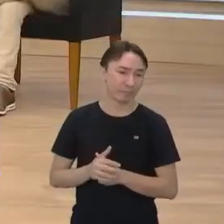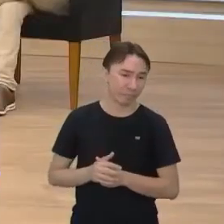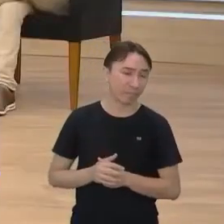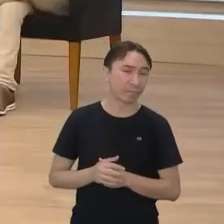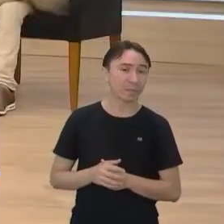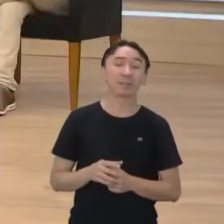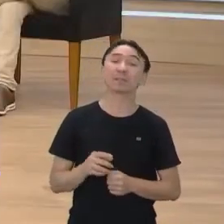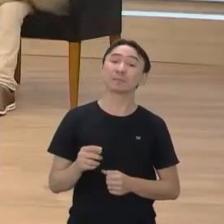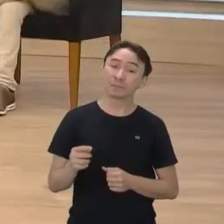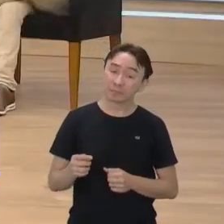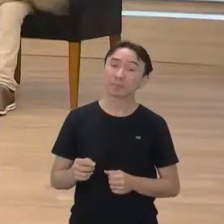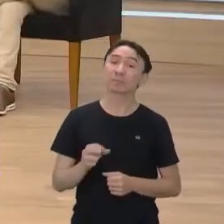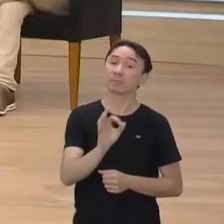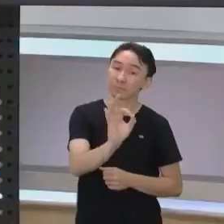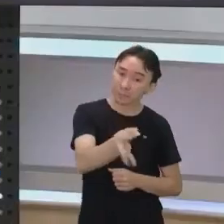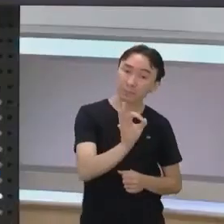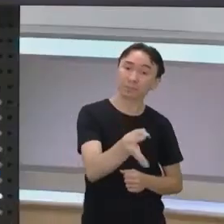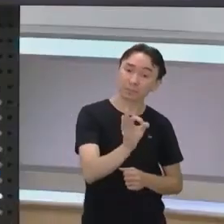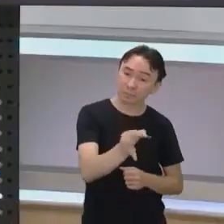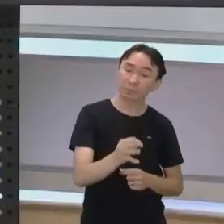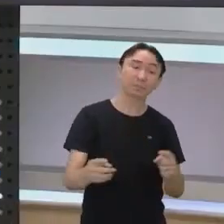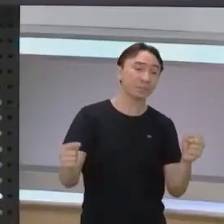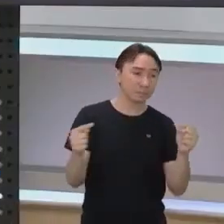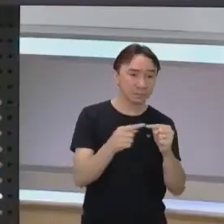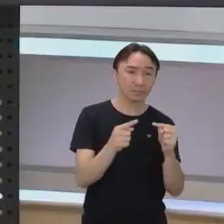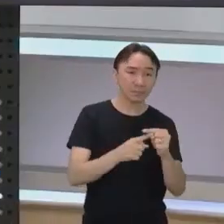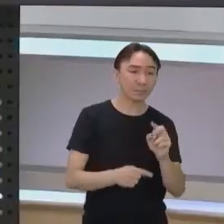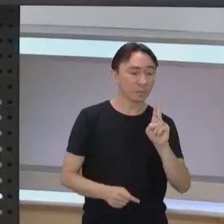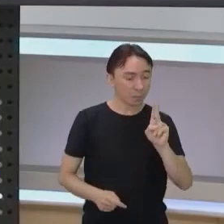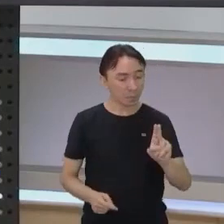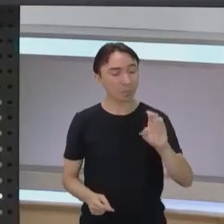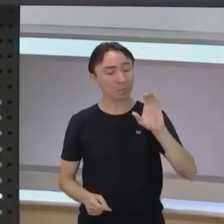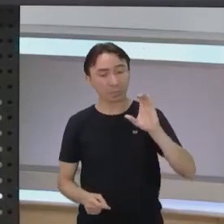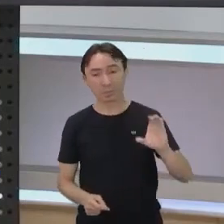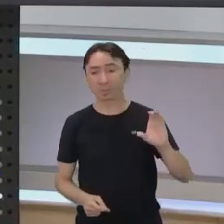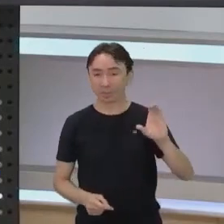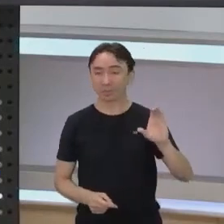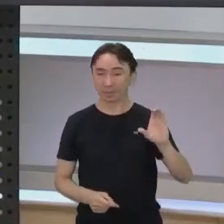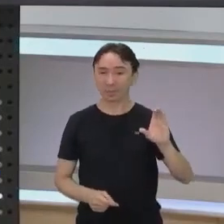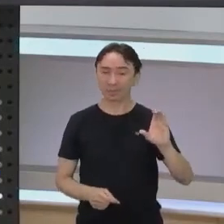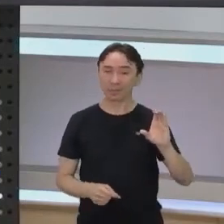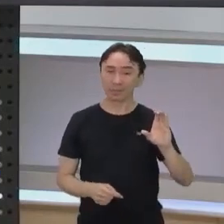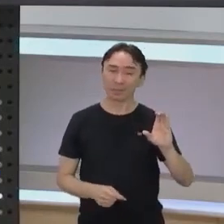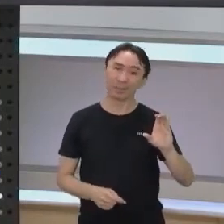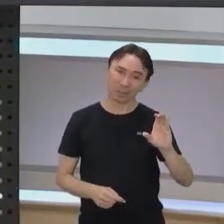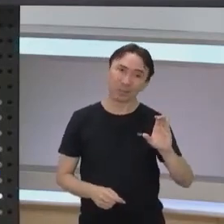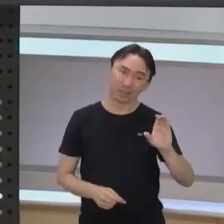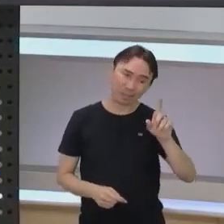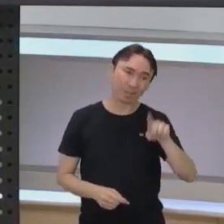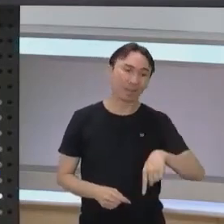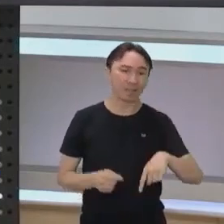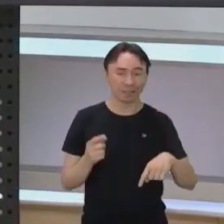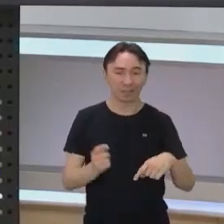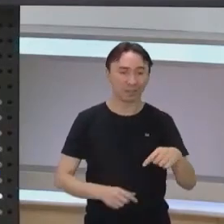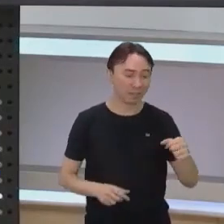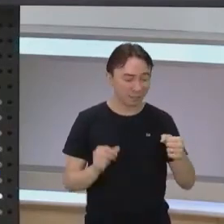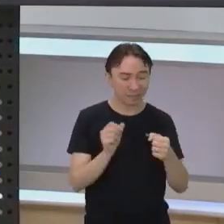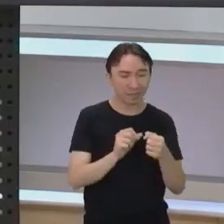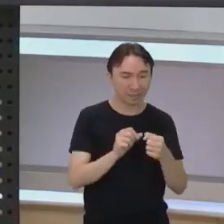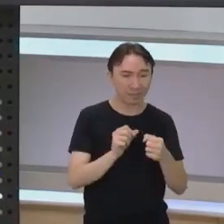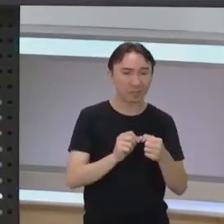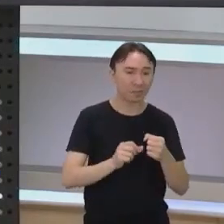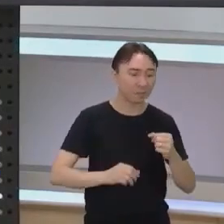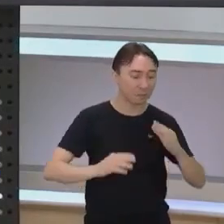unidade curricular do nosso componente, que é justamente projetar aí, a ideia de uma casa, né, de uma